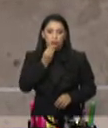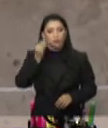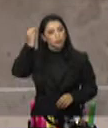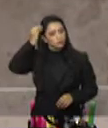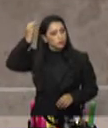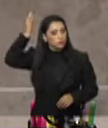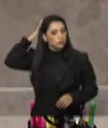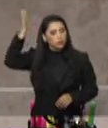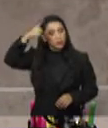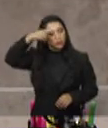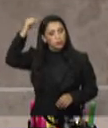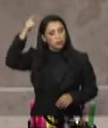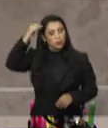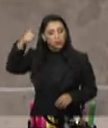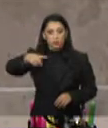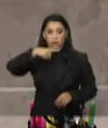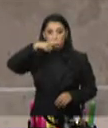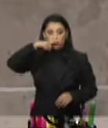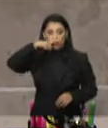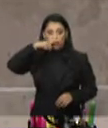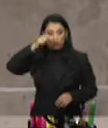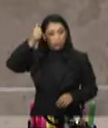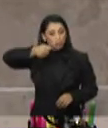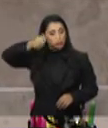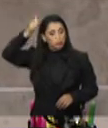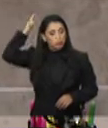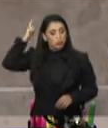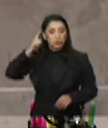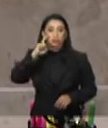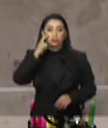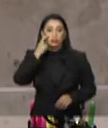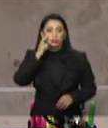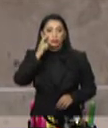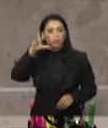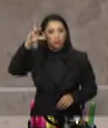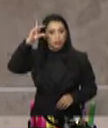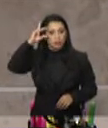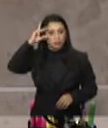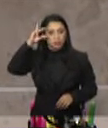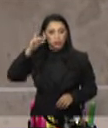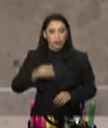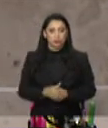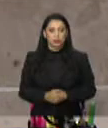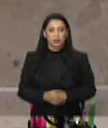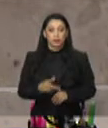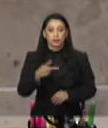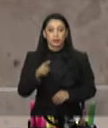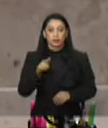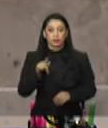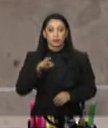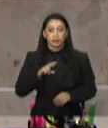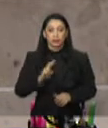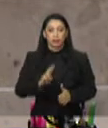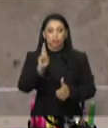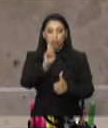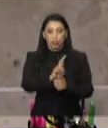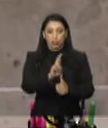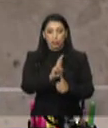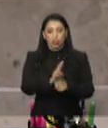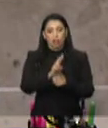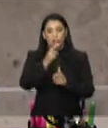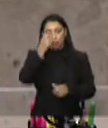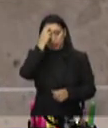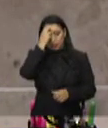Roberto Barroso Edson fachin Alexandre de Moraes Nunes Marques e André Mendonça procurador-geral da República Doutor Antônio Augusto